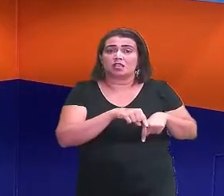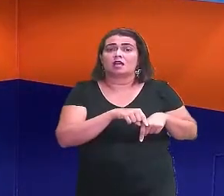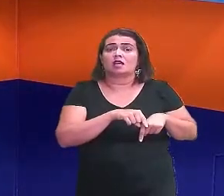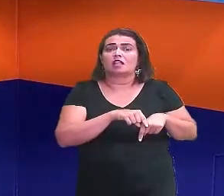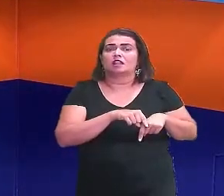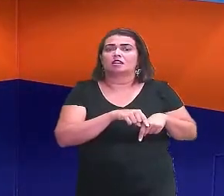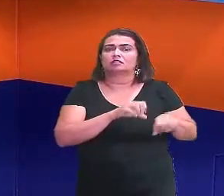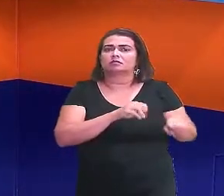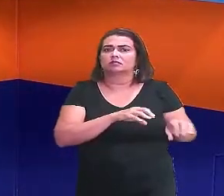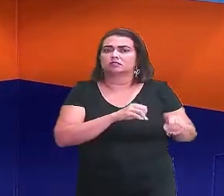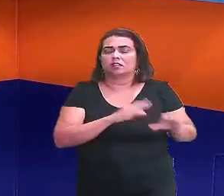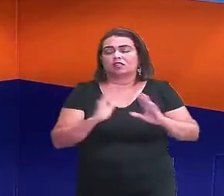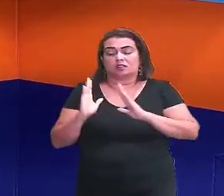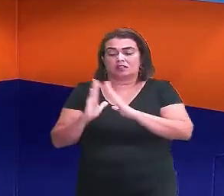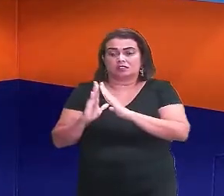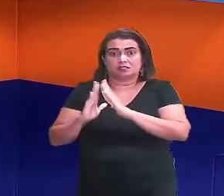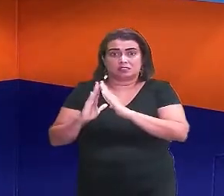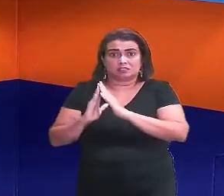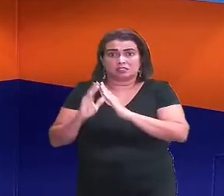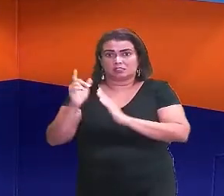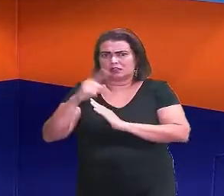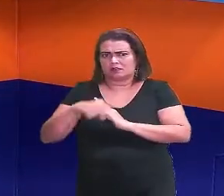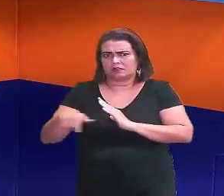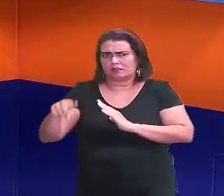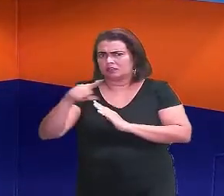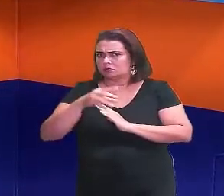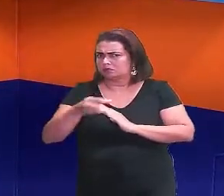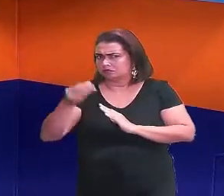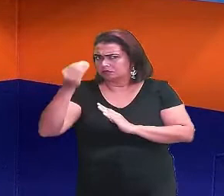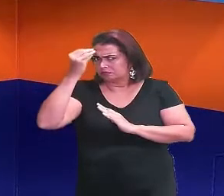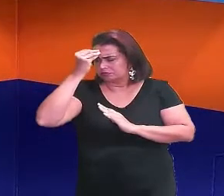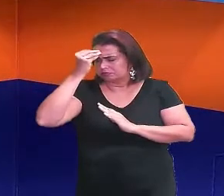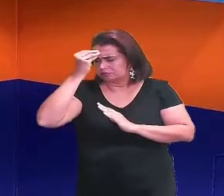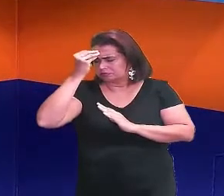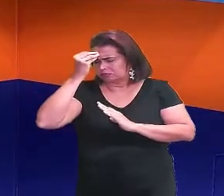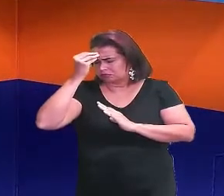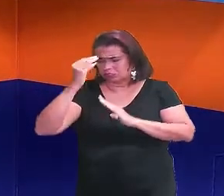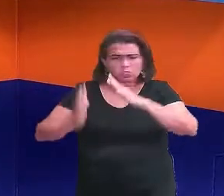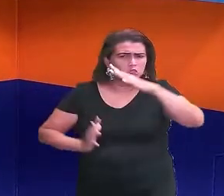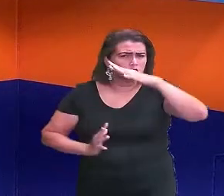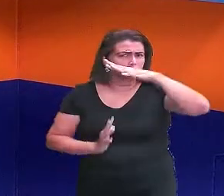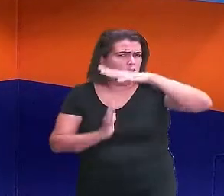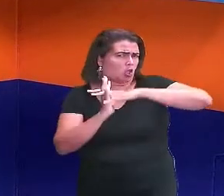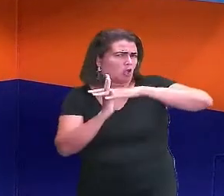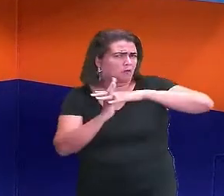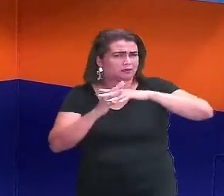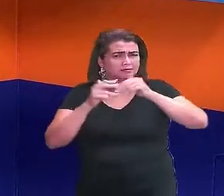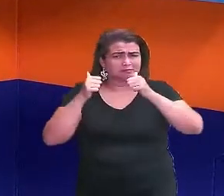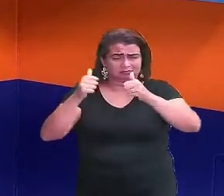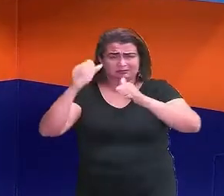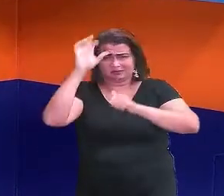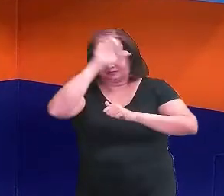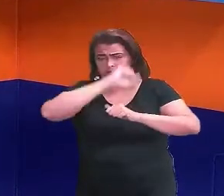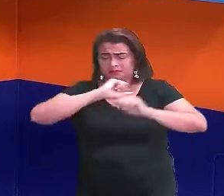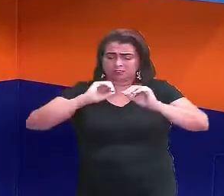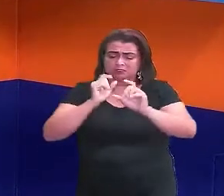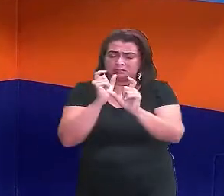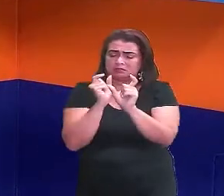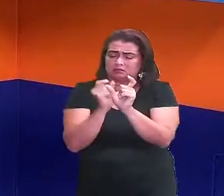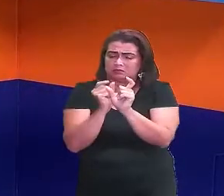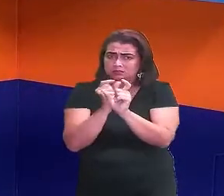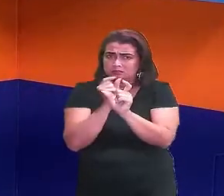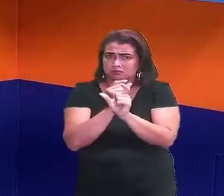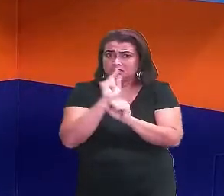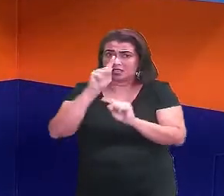casa. Tá certo? Para vocês ficarem, eu quero ver todo mundo craque, todo mundo fera nessa separação silábica. E